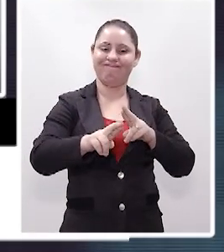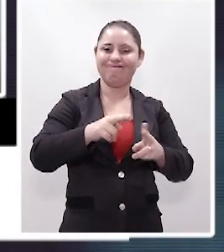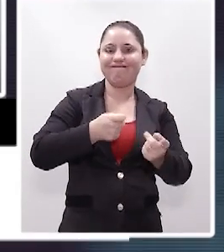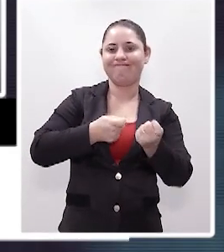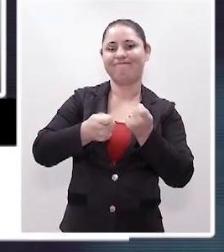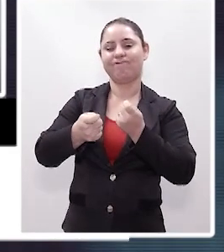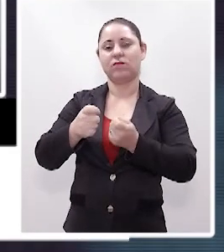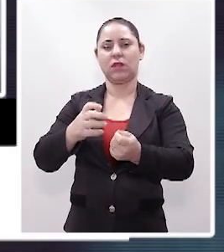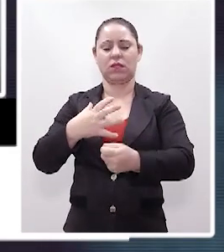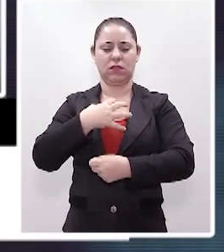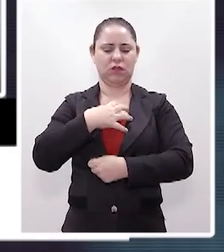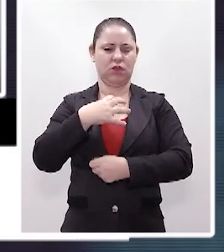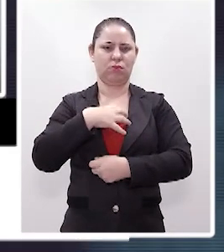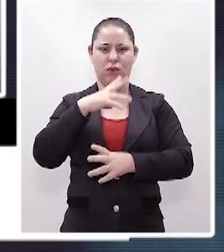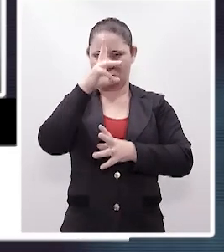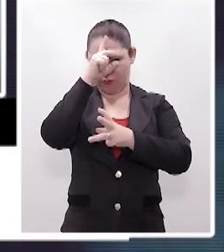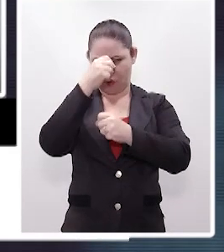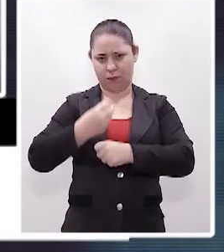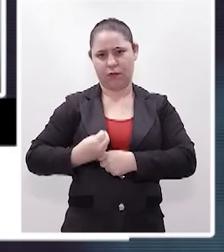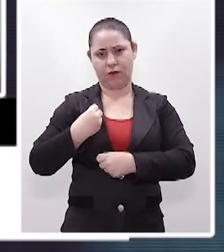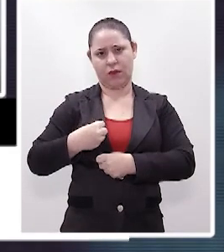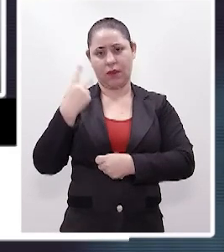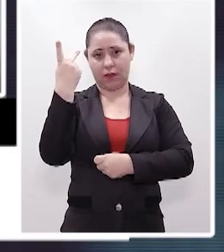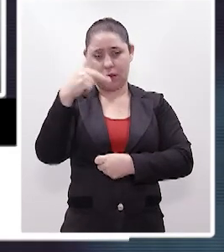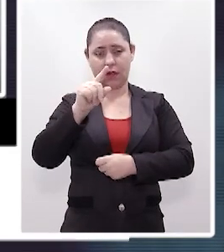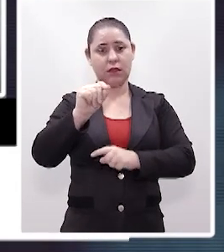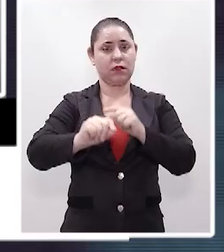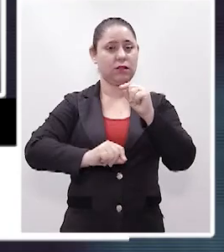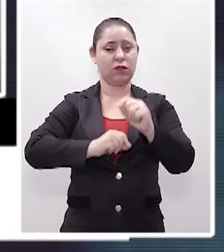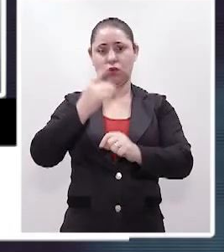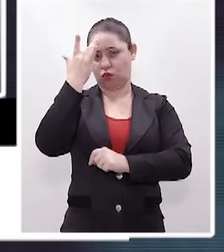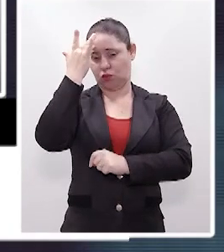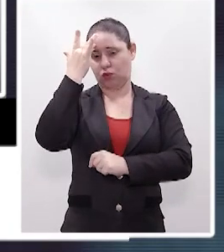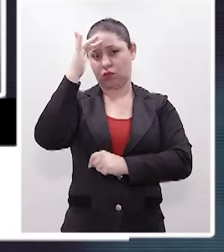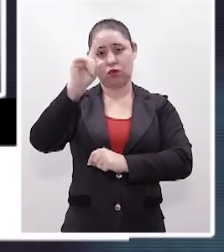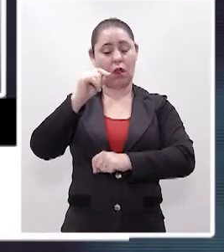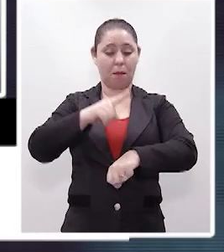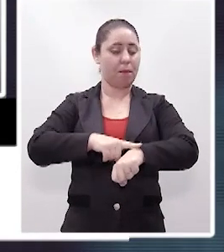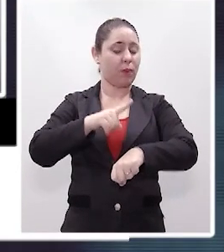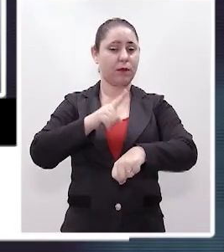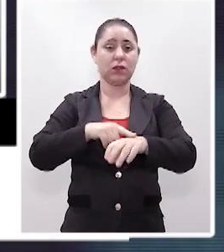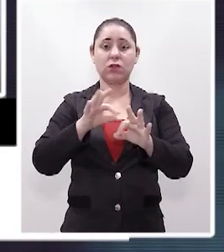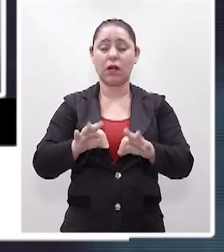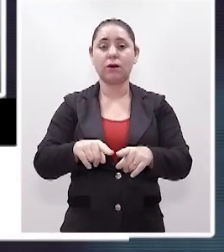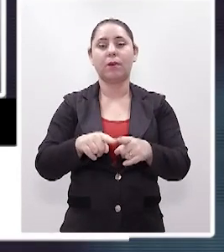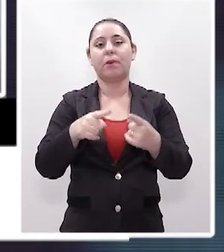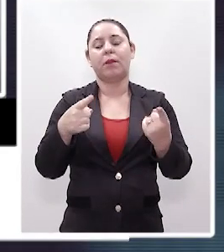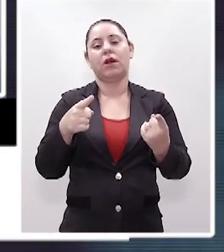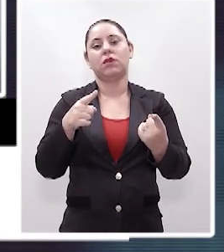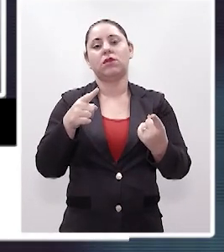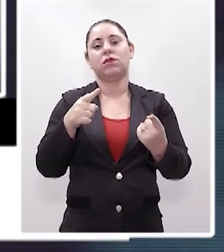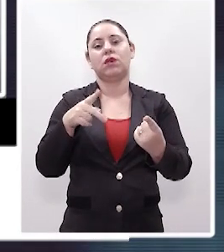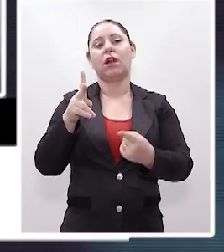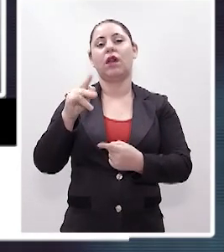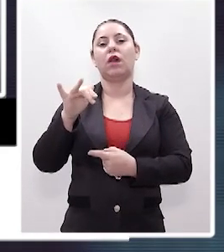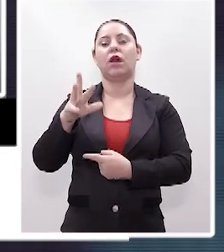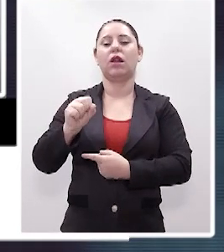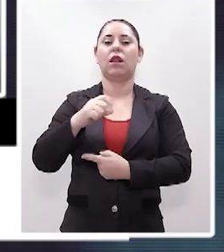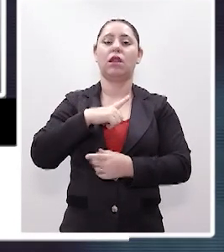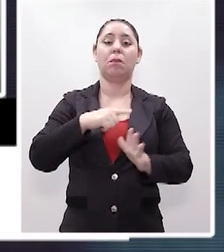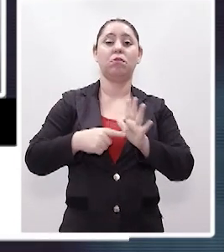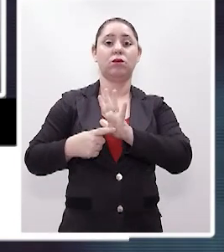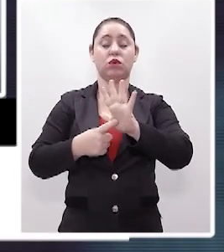tão, assim, fortes, presenciais na vida deles, que não seria o momento, mas é o que a Karine falou, eles